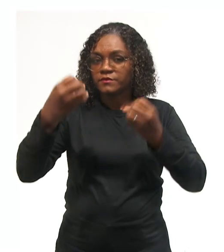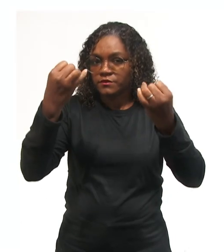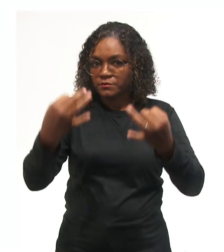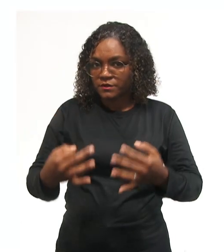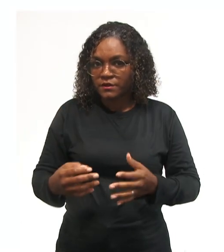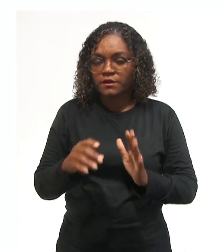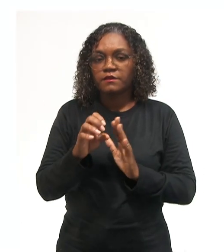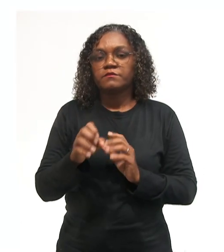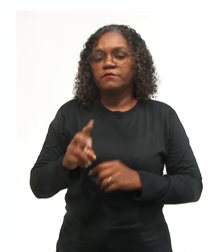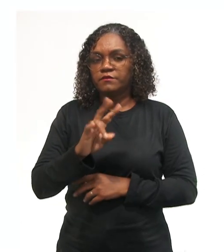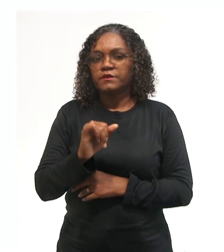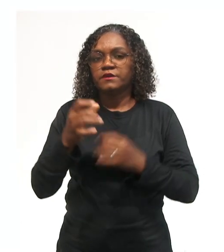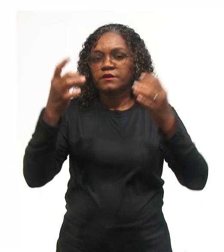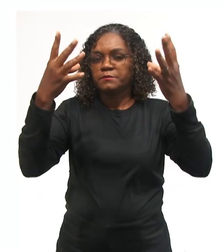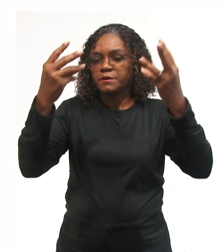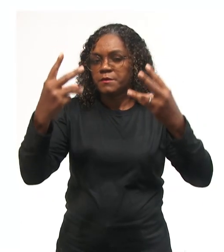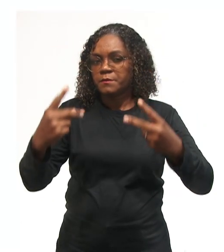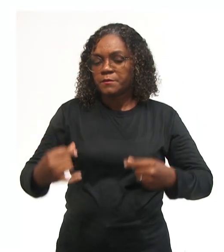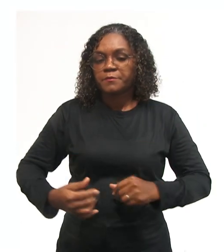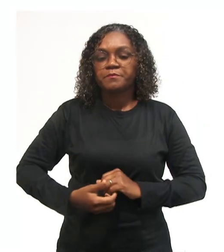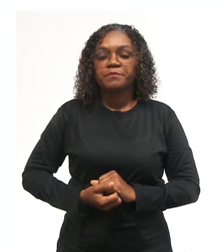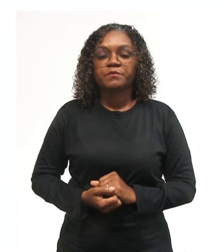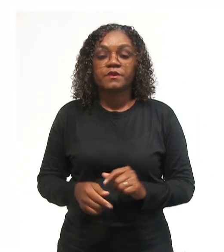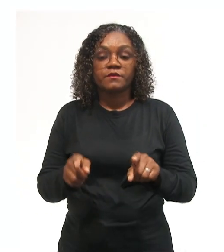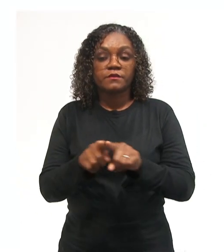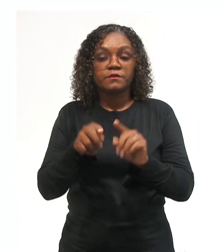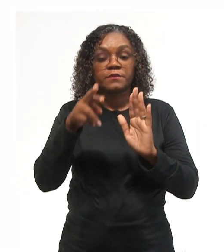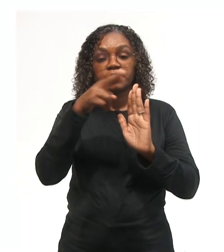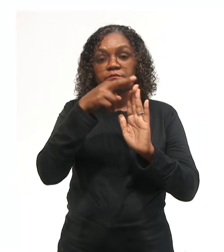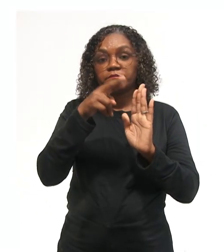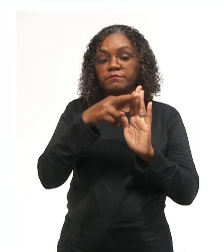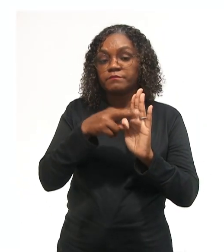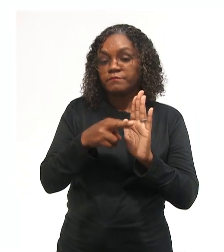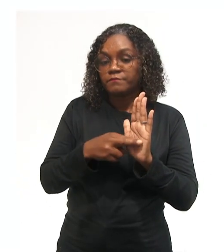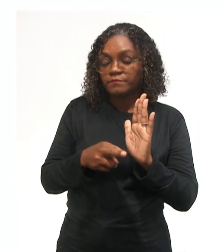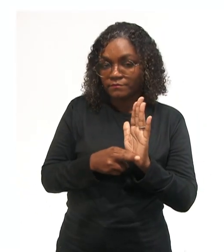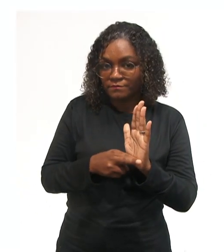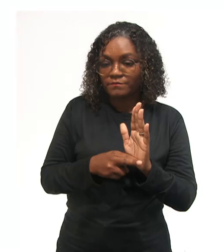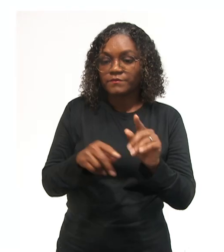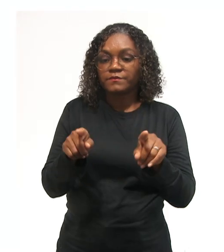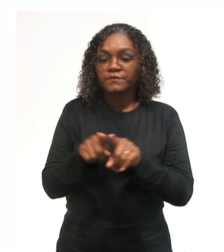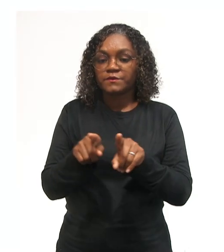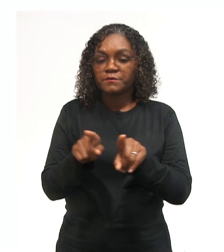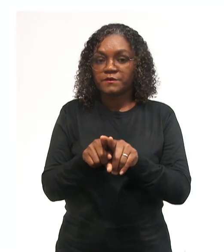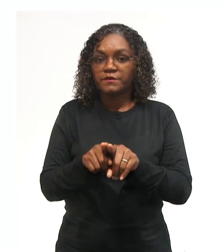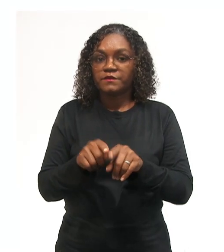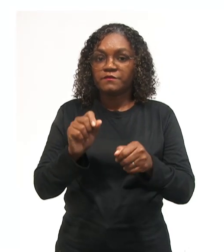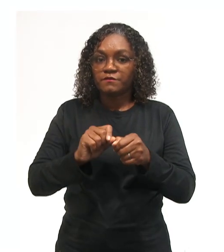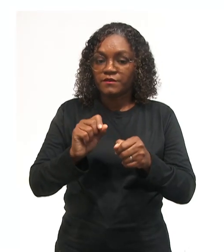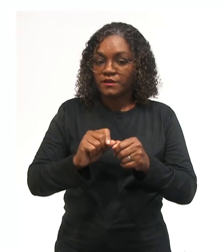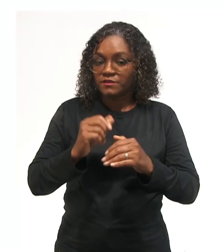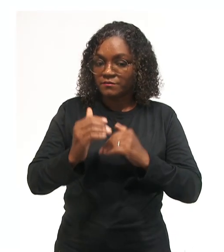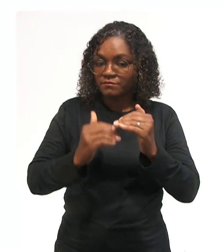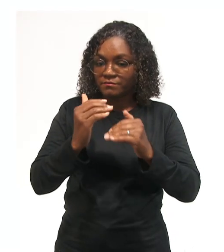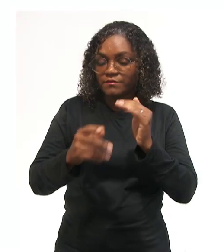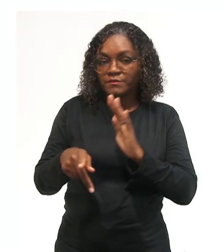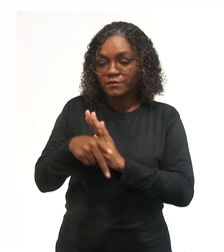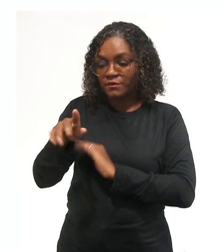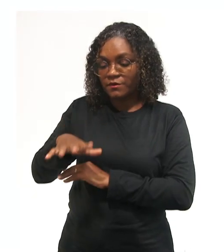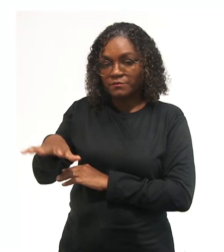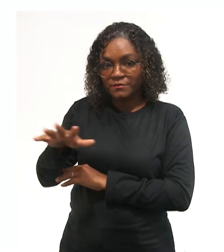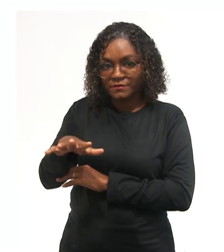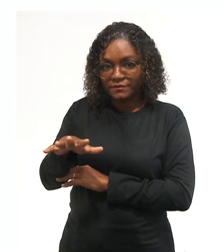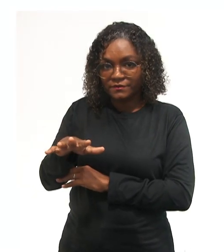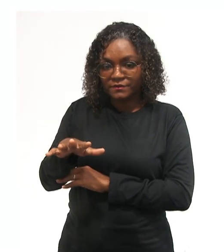exemplos. Outra forma é a regulação ou produção em monopólios naturais. Em situações